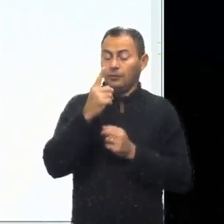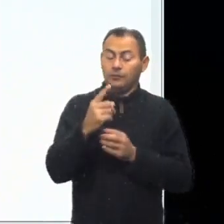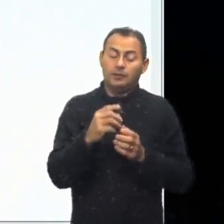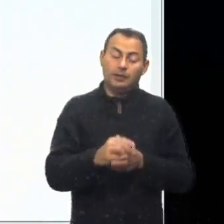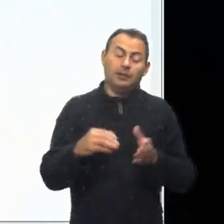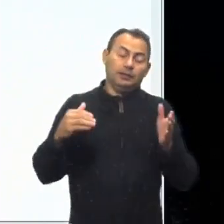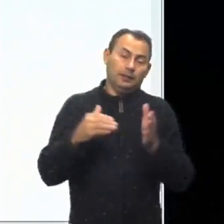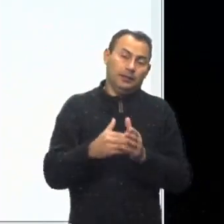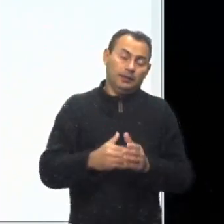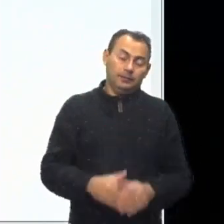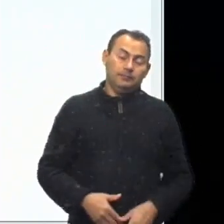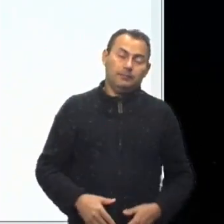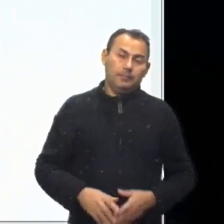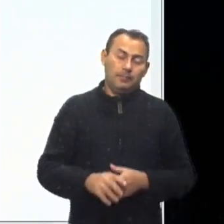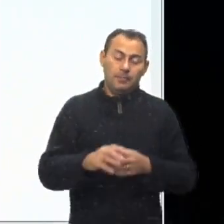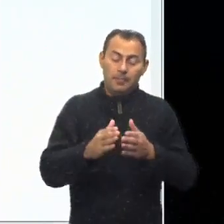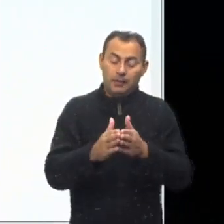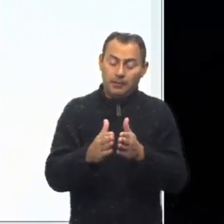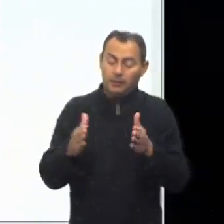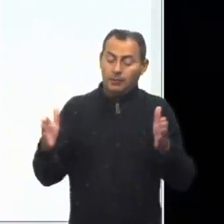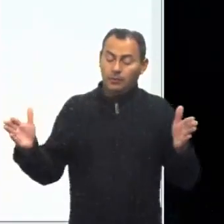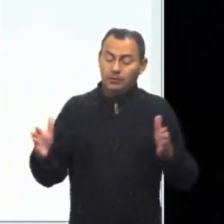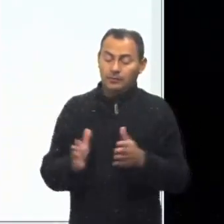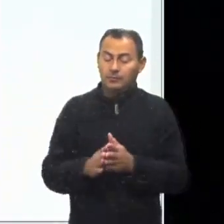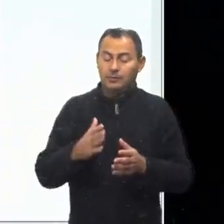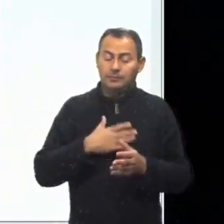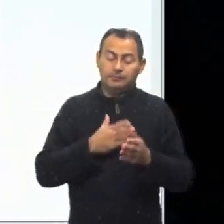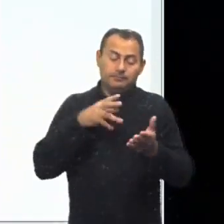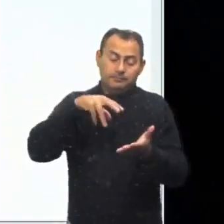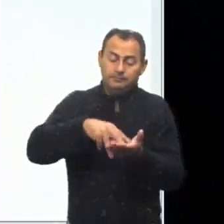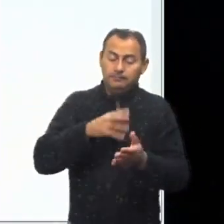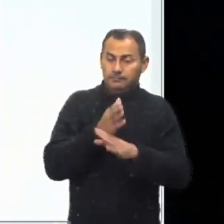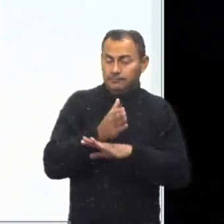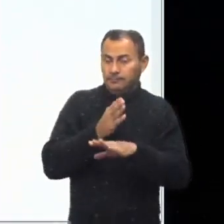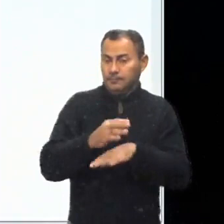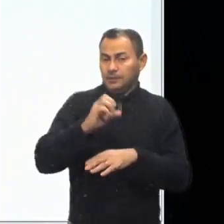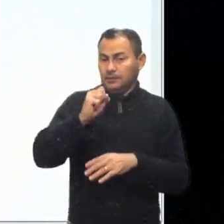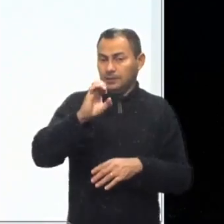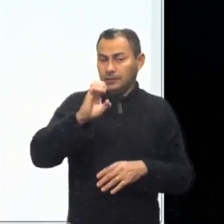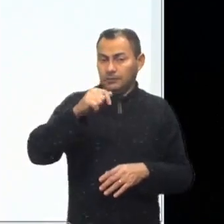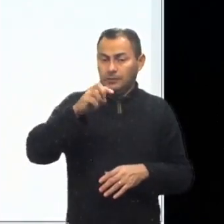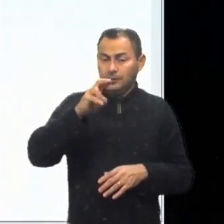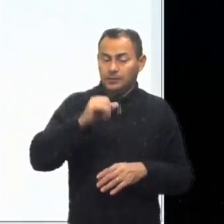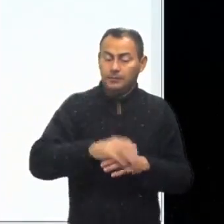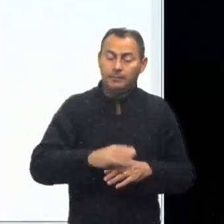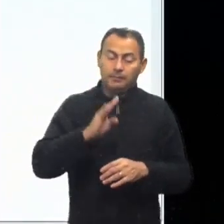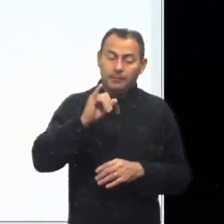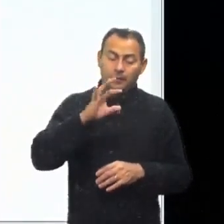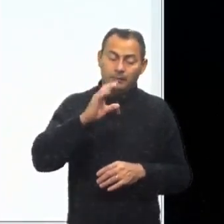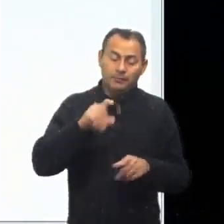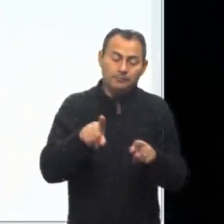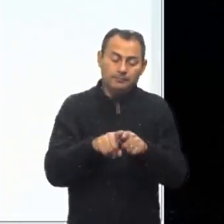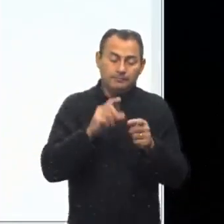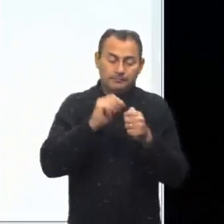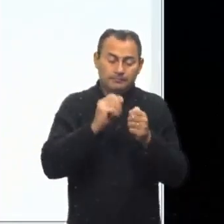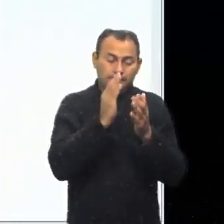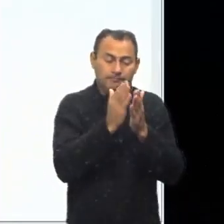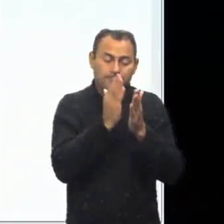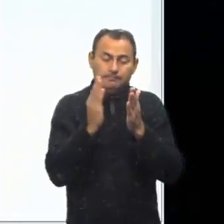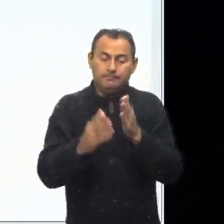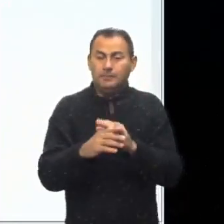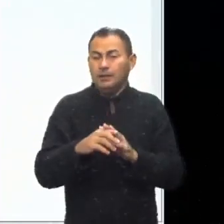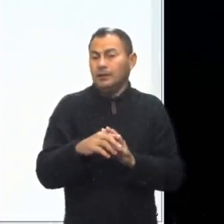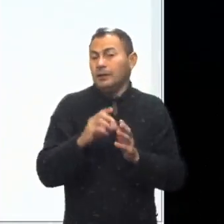até a largura da minha sequência de bits, o tamanho da minha sequência de bits. Se eu fizer uma sequência com